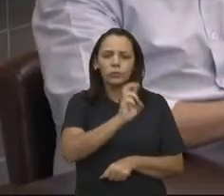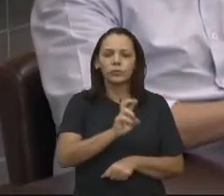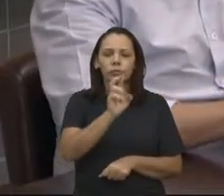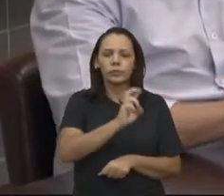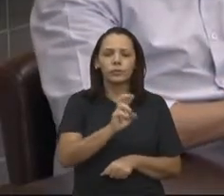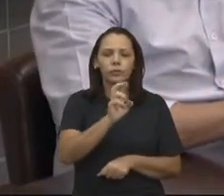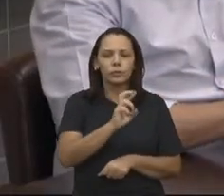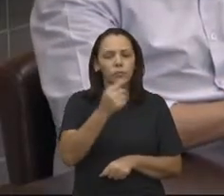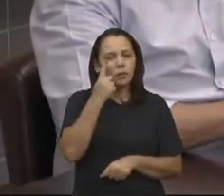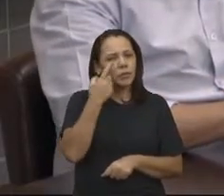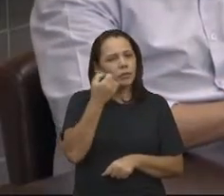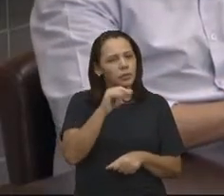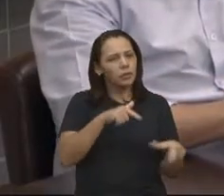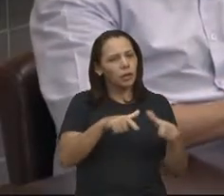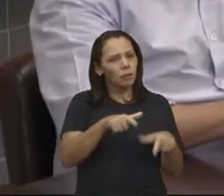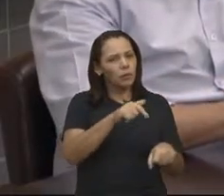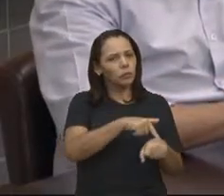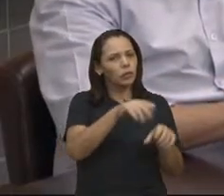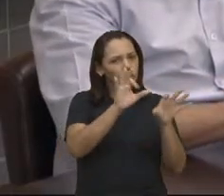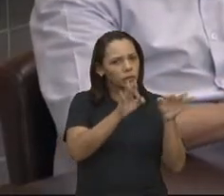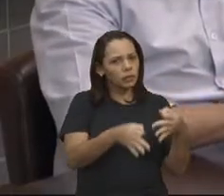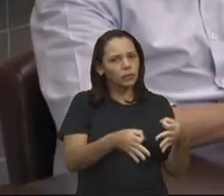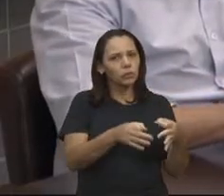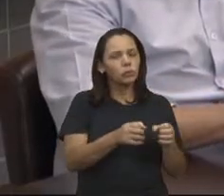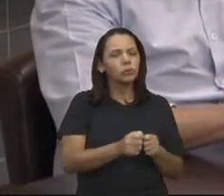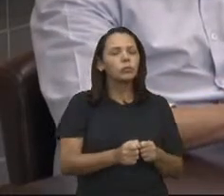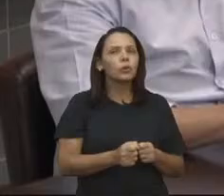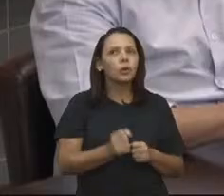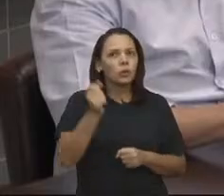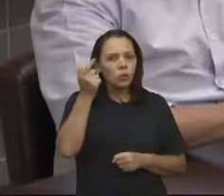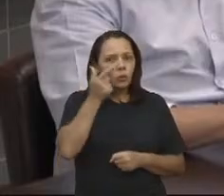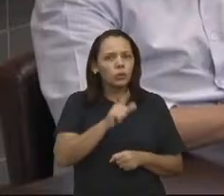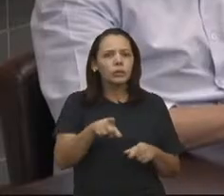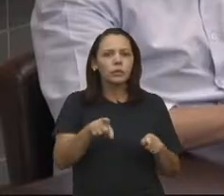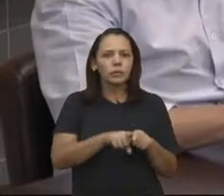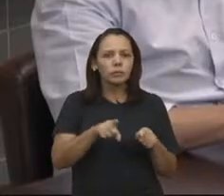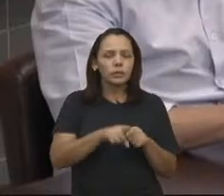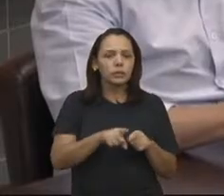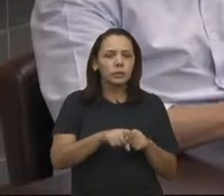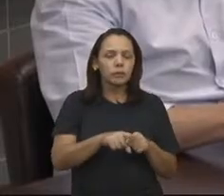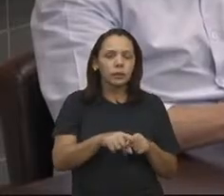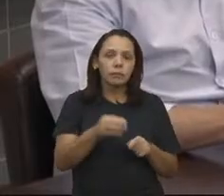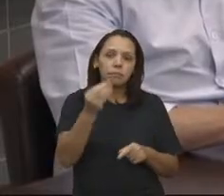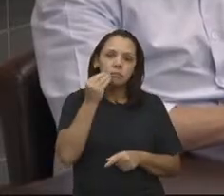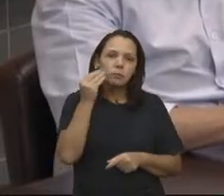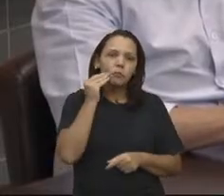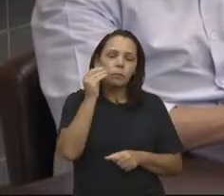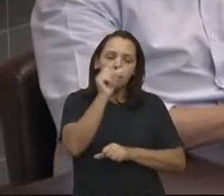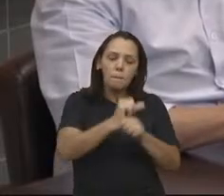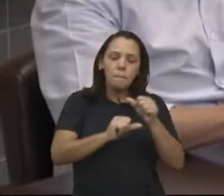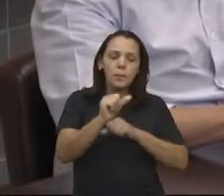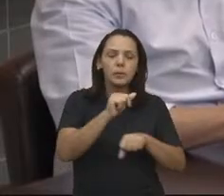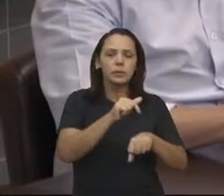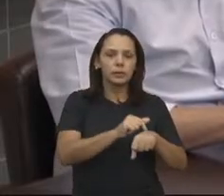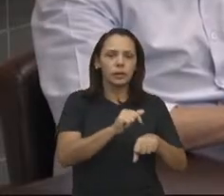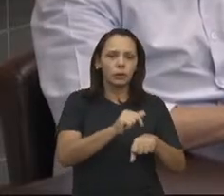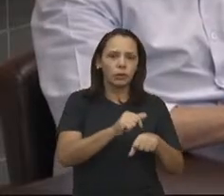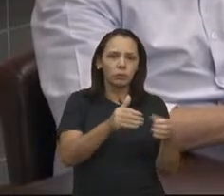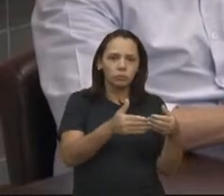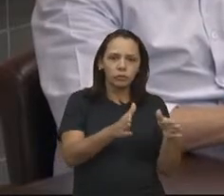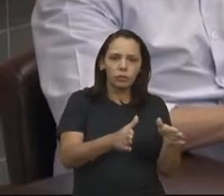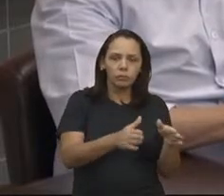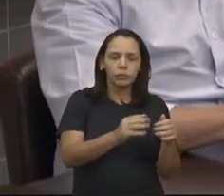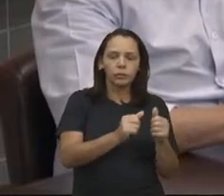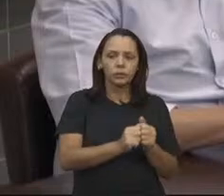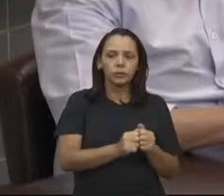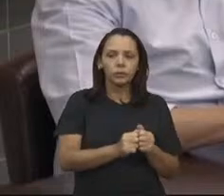estão cumprindo o horário. Nós conseguimos ver também se conseguimos alterar o horário, se for o caso, da demanda, a